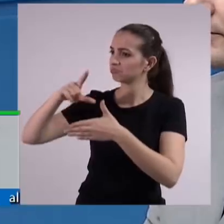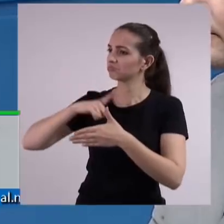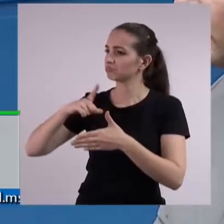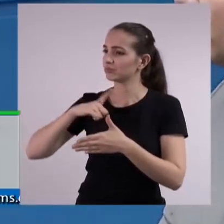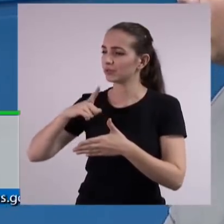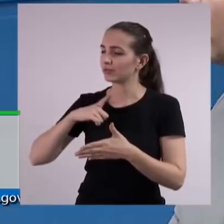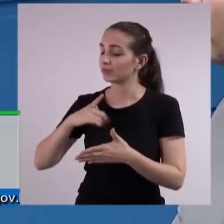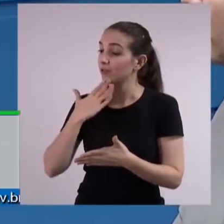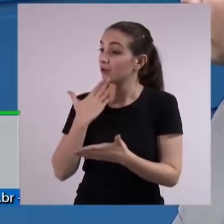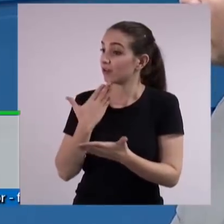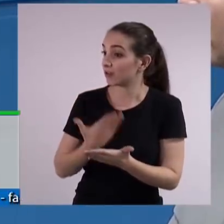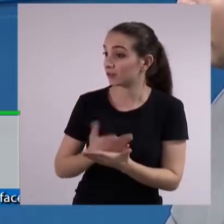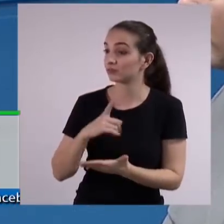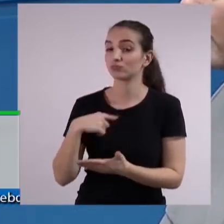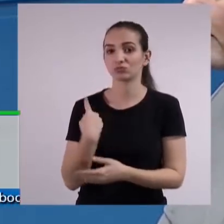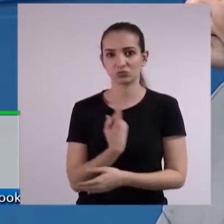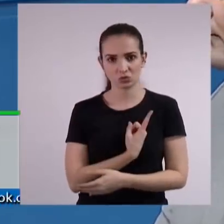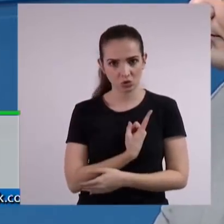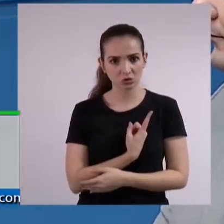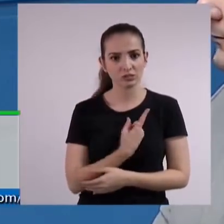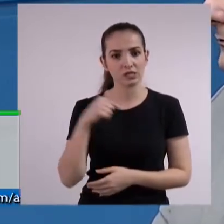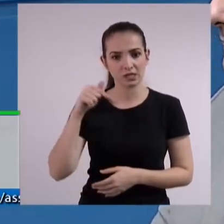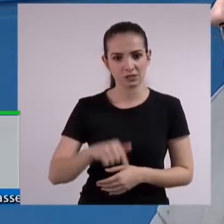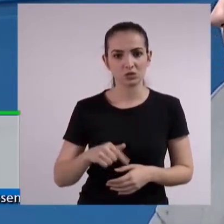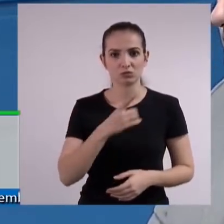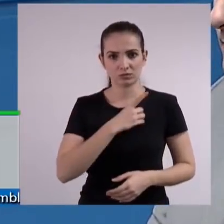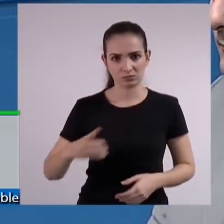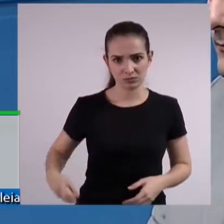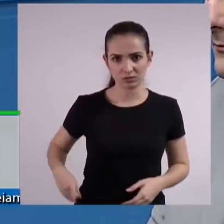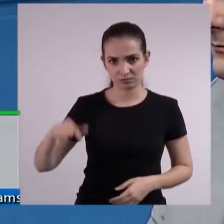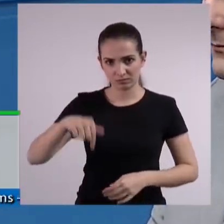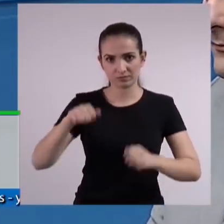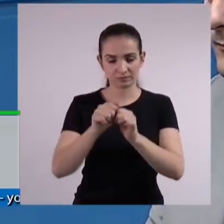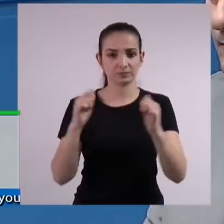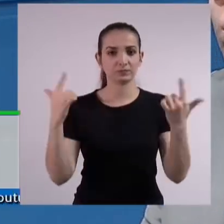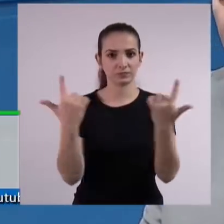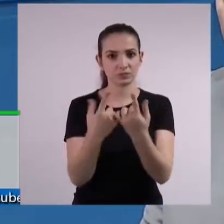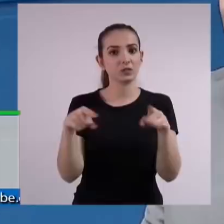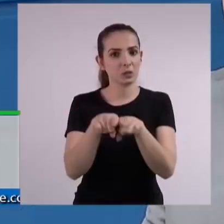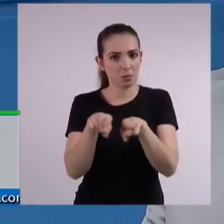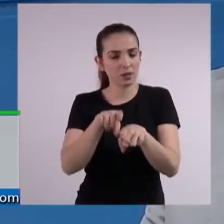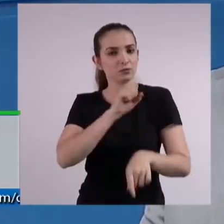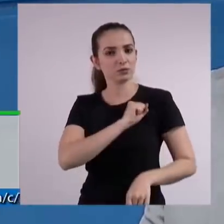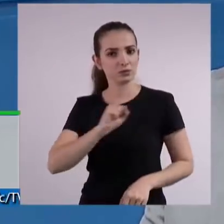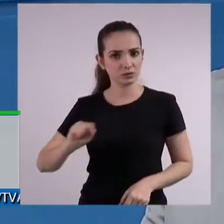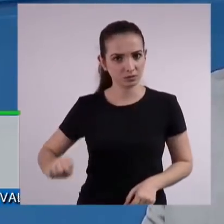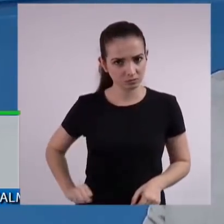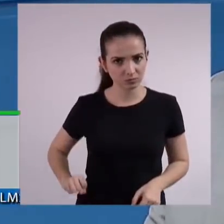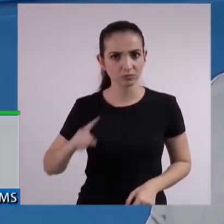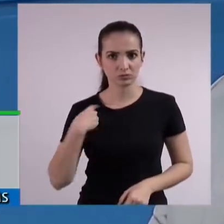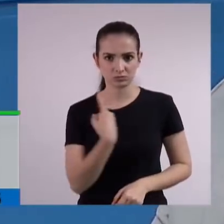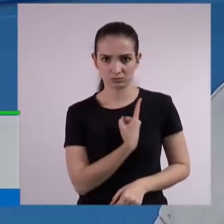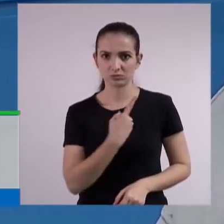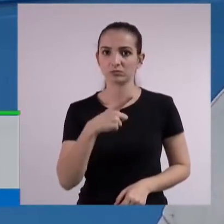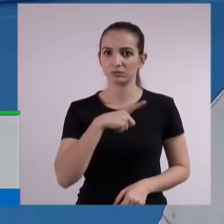cativa não só aos deputados da bancada aqui nessa casa, aos senadores que temos,